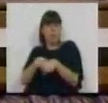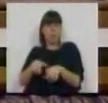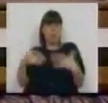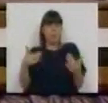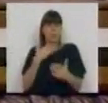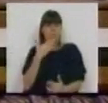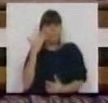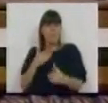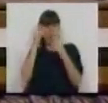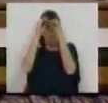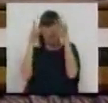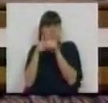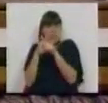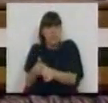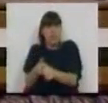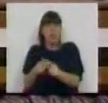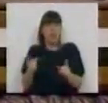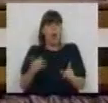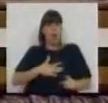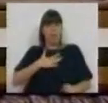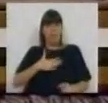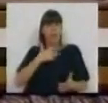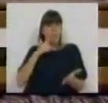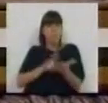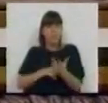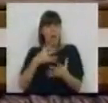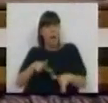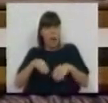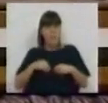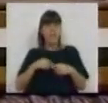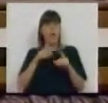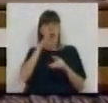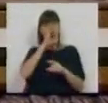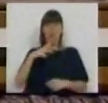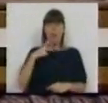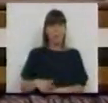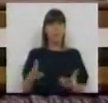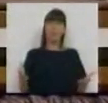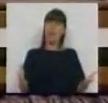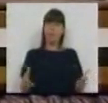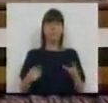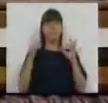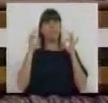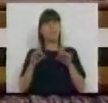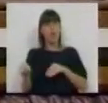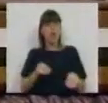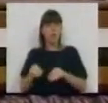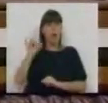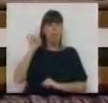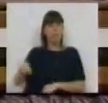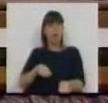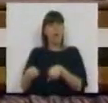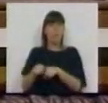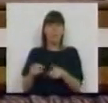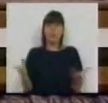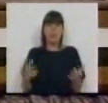por rigidez ideológica, não materializar isso em governo de Portugal é uma pura jogada política